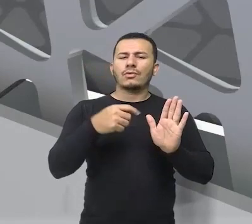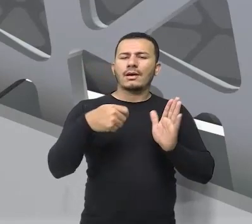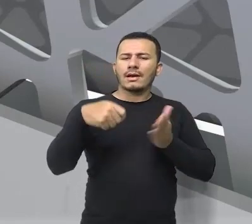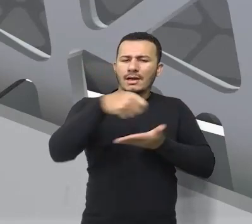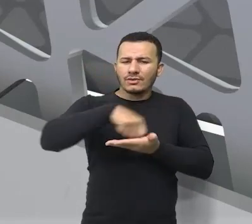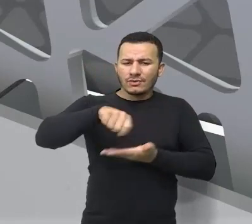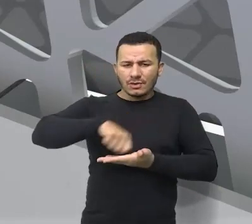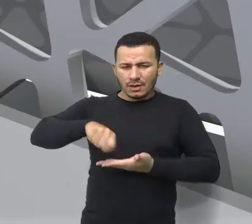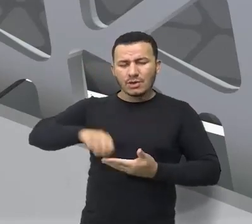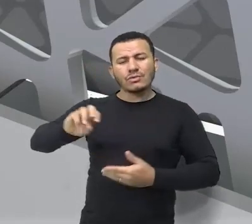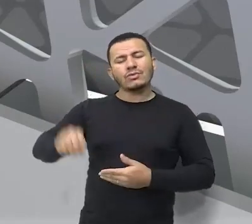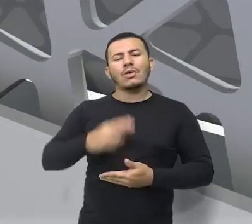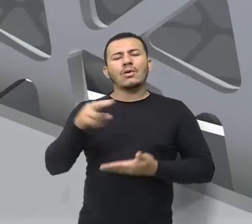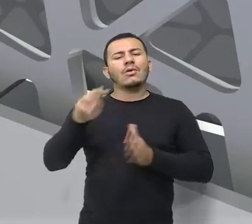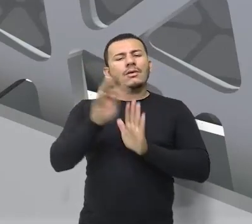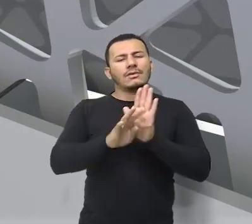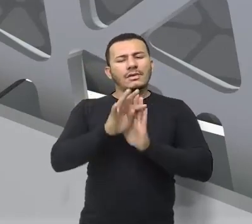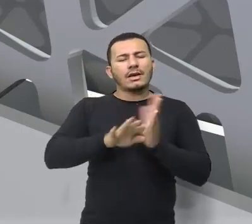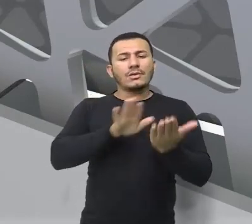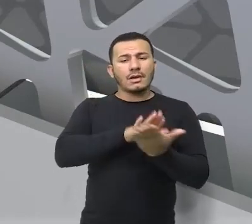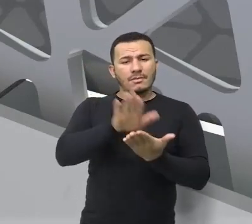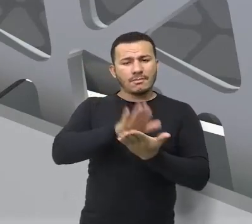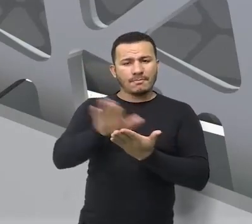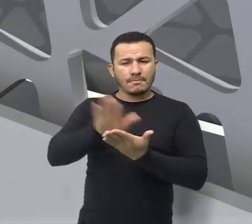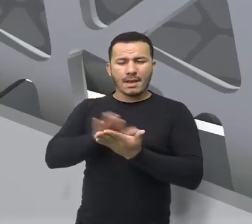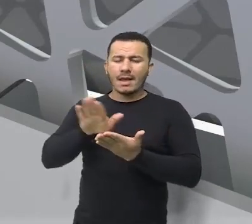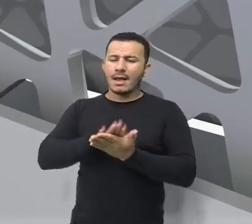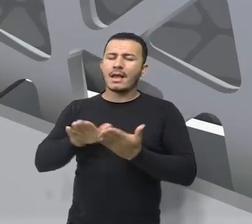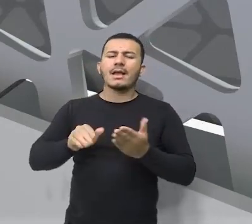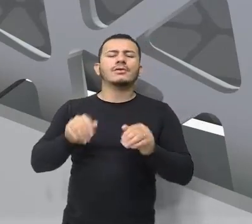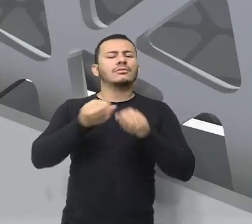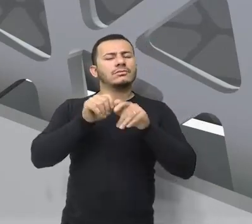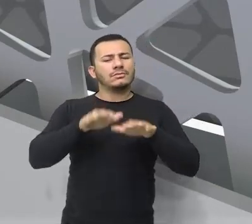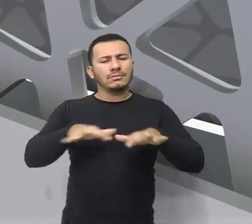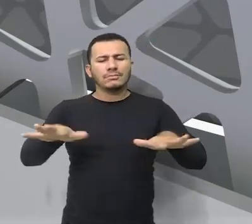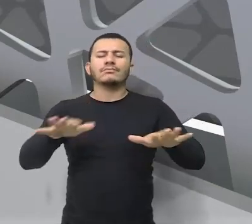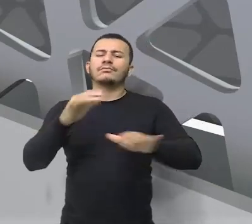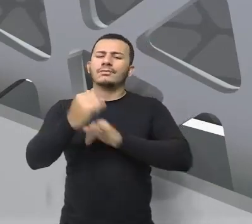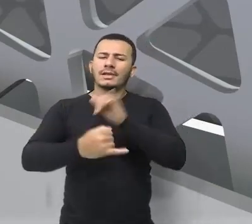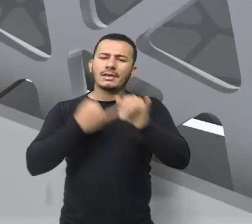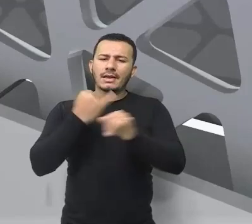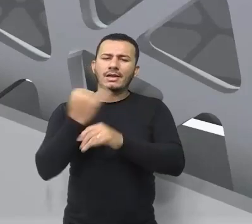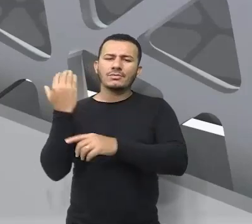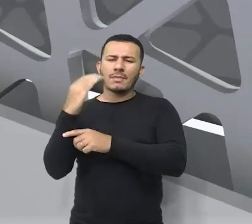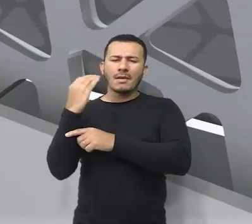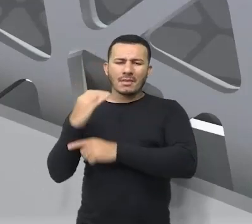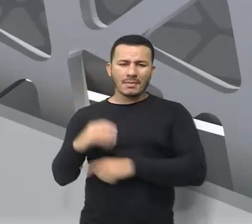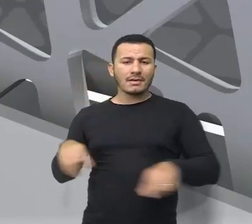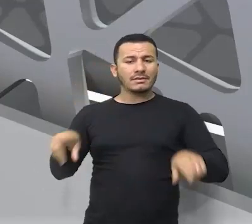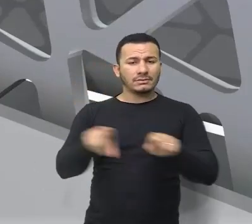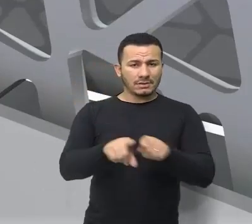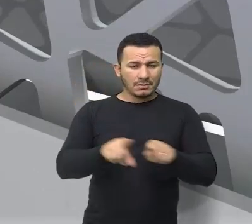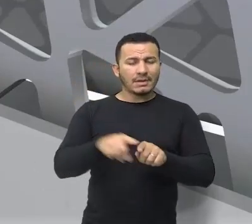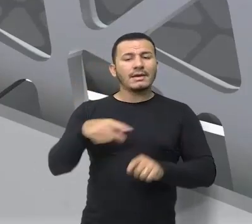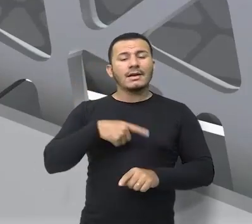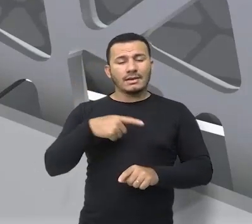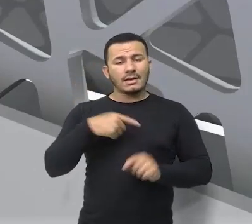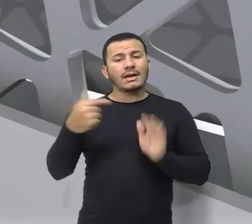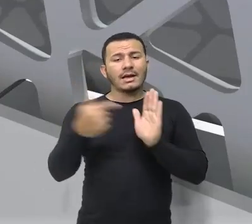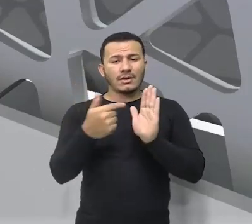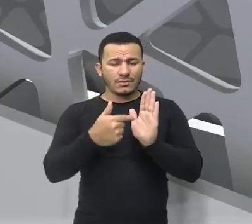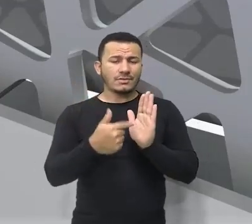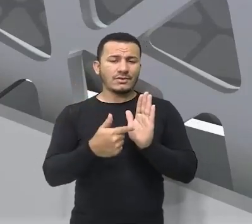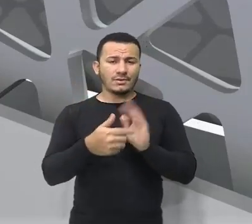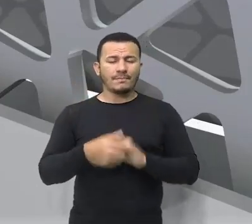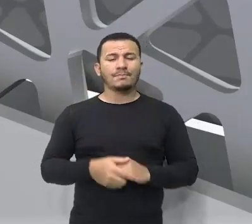ser impressos, vamos dizer assim, ou que vão circular por meio da internet, assim por diante, a gente pega a ironia dessa